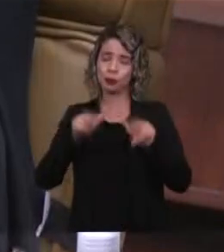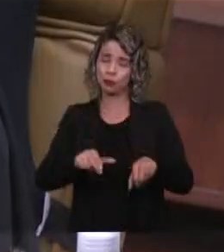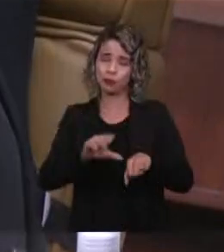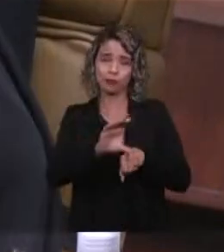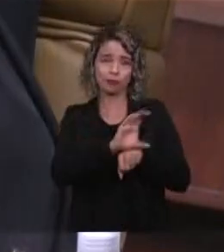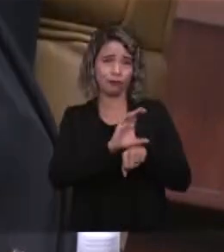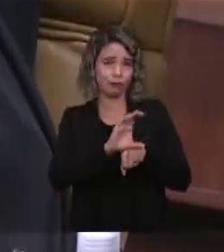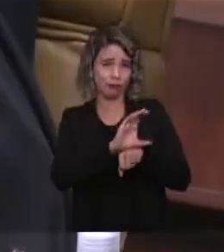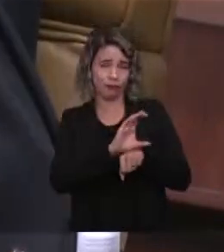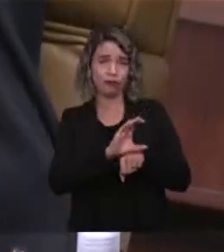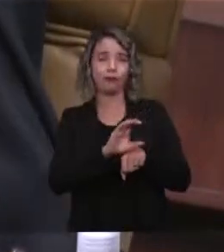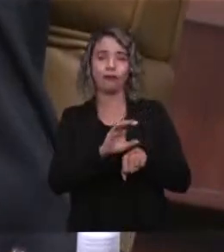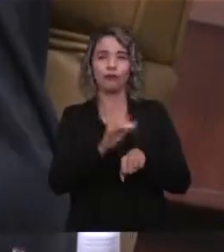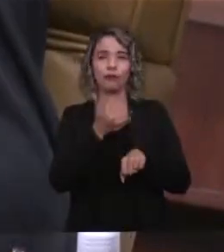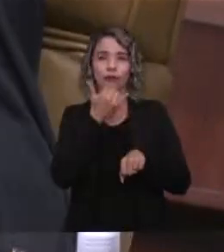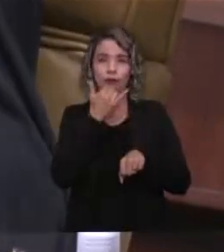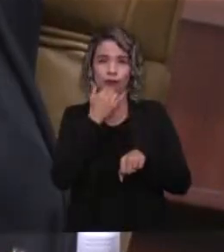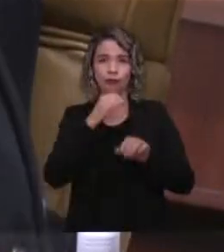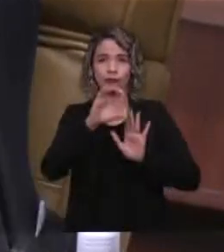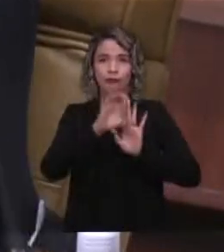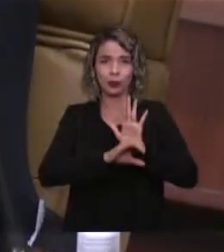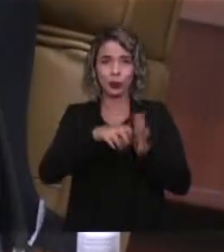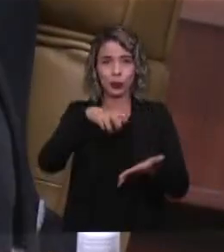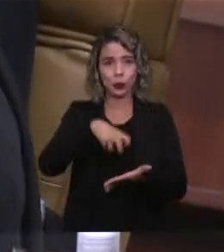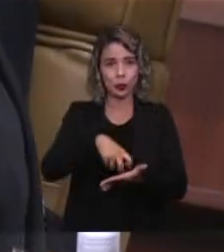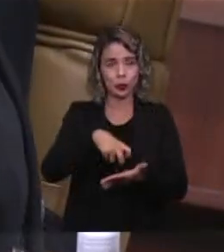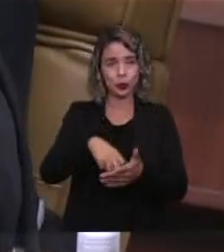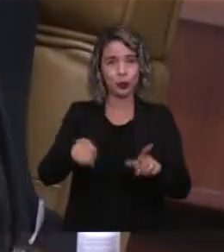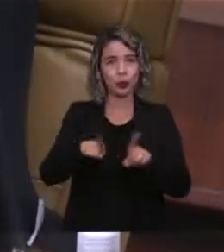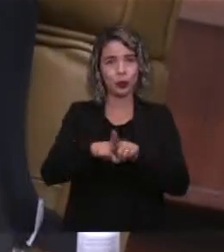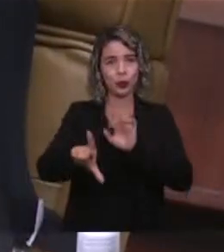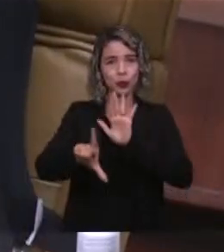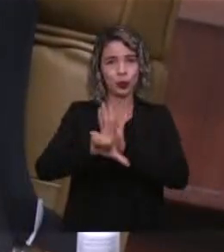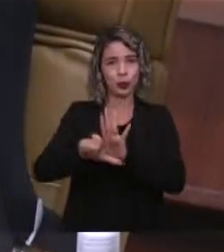Penal e da Lei de Lavagem.